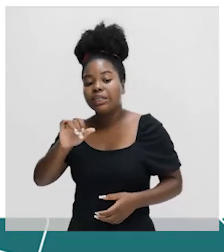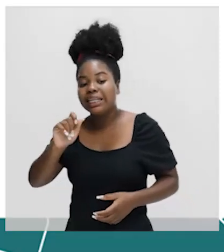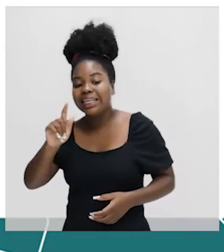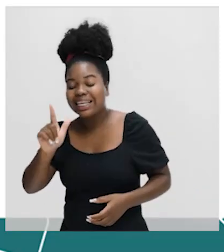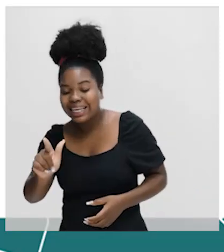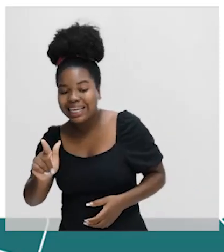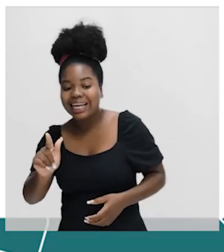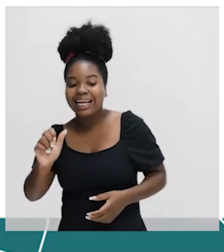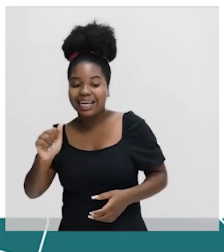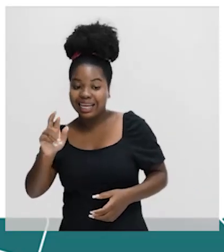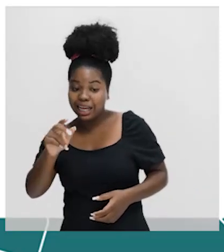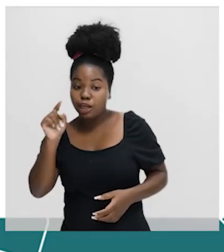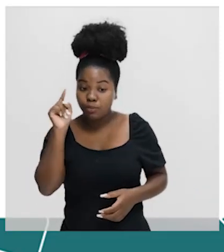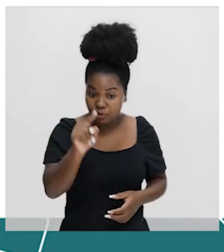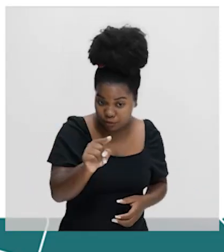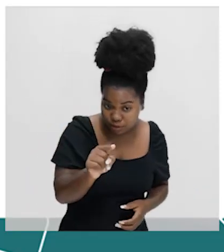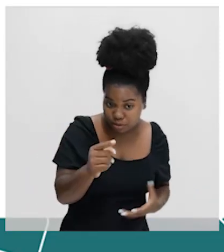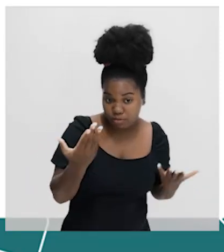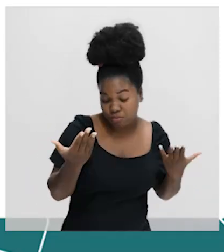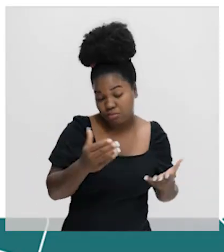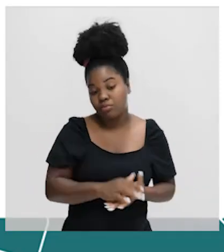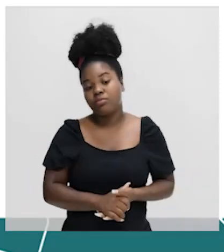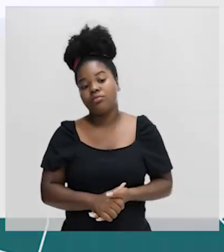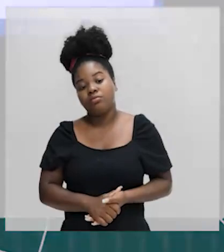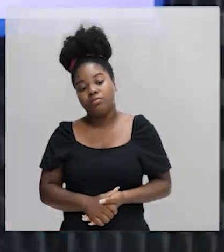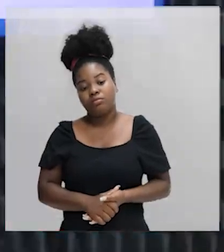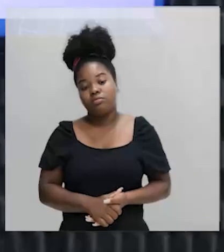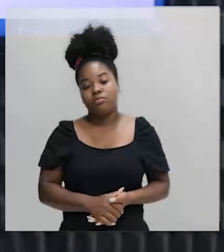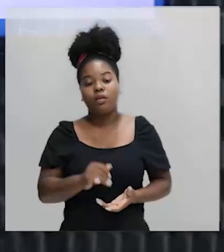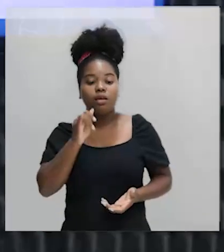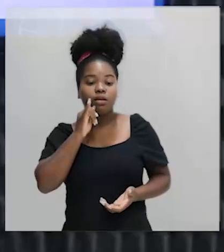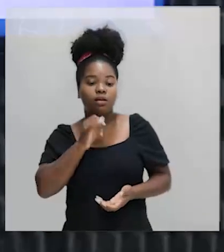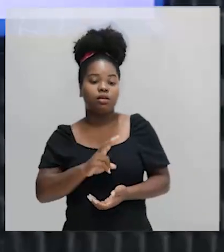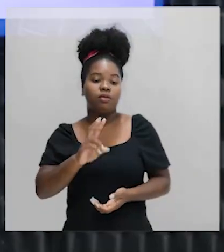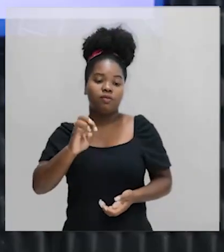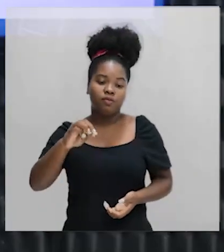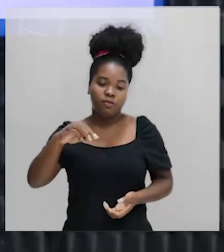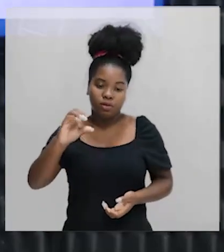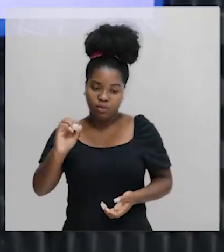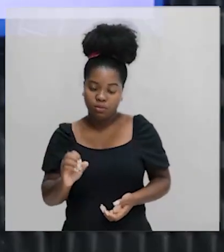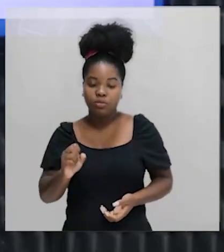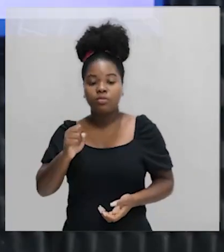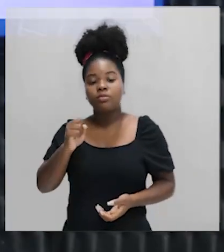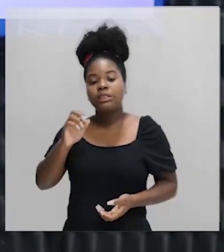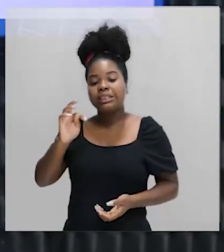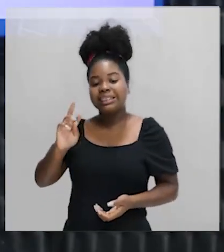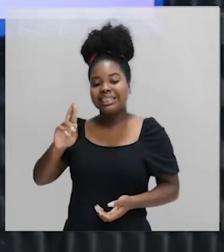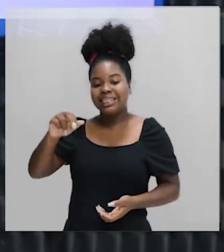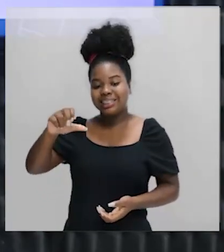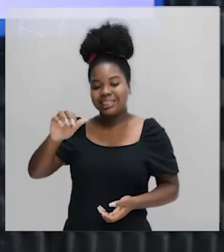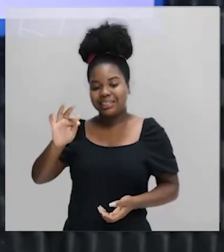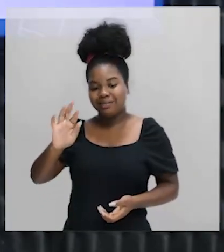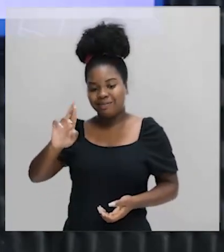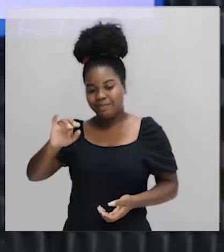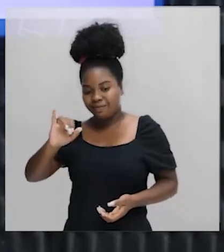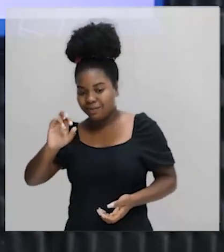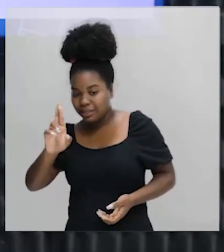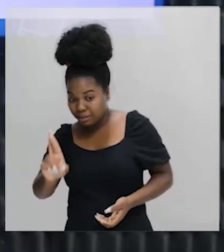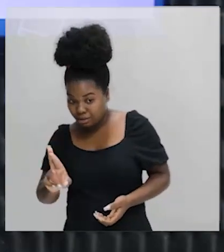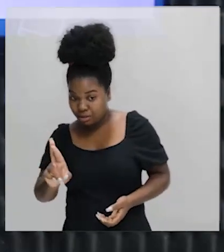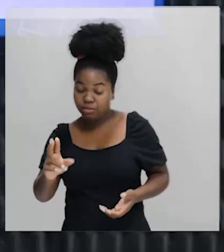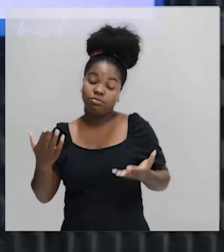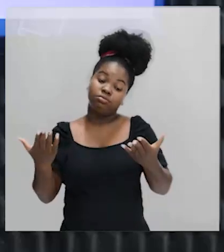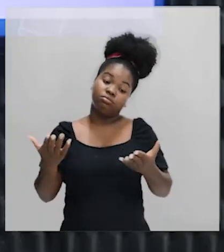você, ou ligarei para você. Poderia dizer, vamos transferir a ligação, ou transferirei a